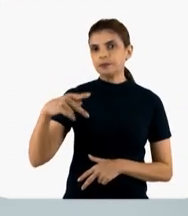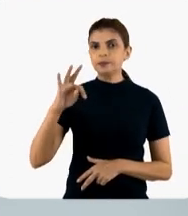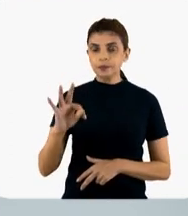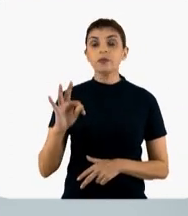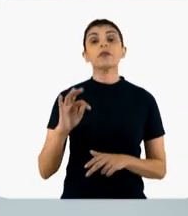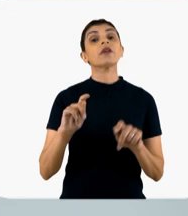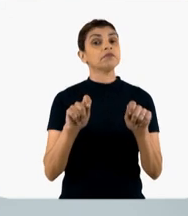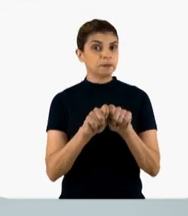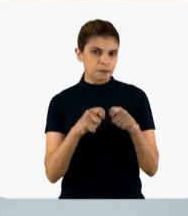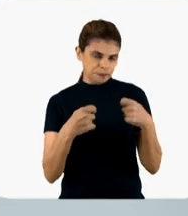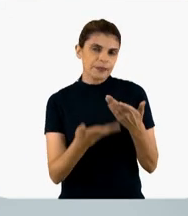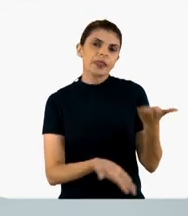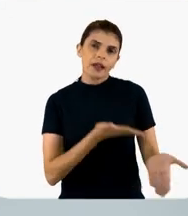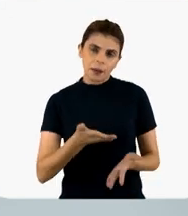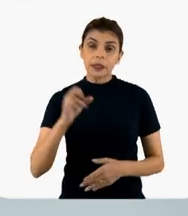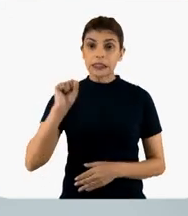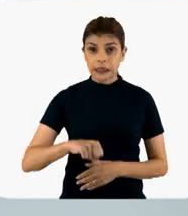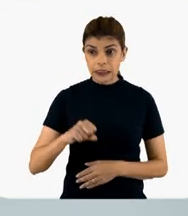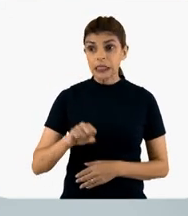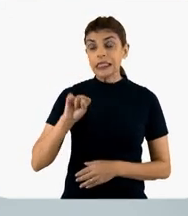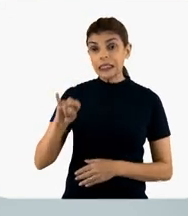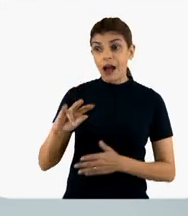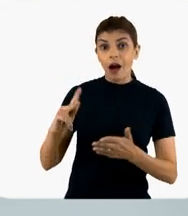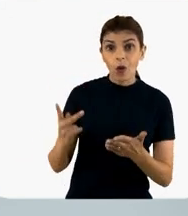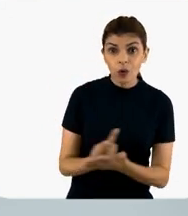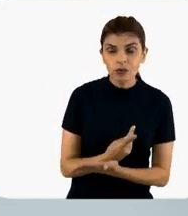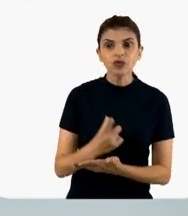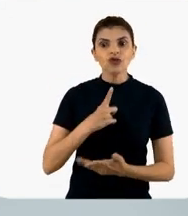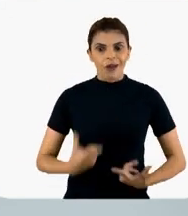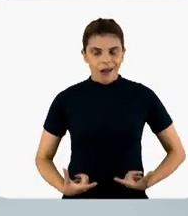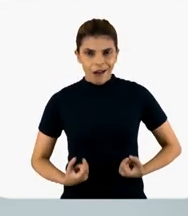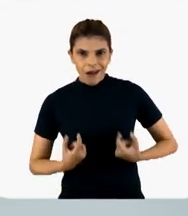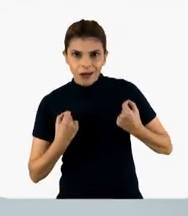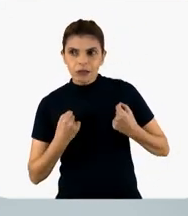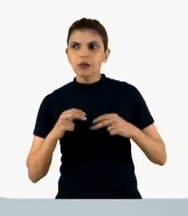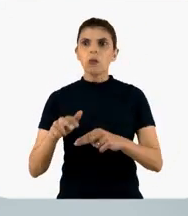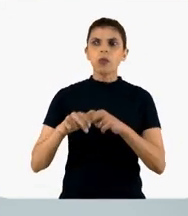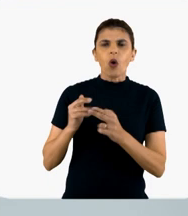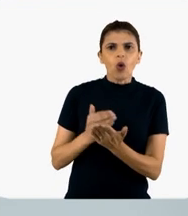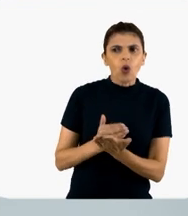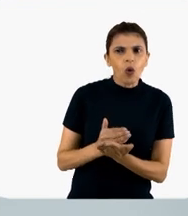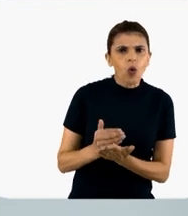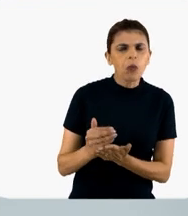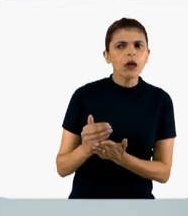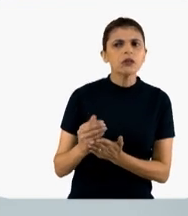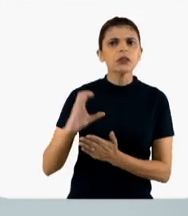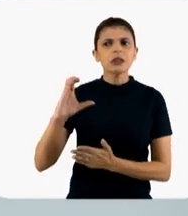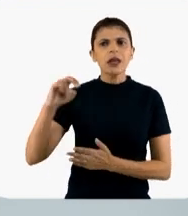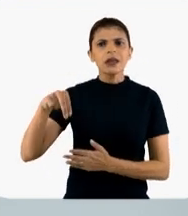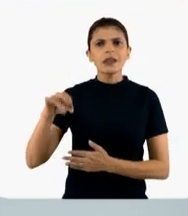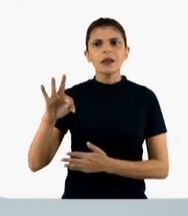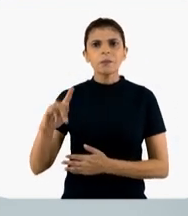E aí, de todo jeito, isso vai precisar ser tratado. Se esse TEP ocorreu porque o paciente tinha câncer, ou se ele ocorreu porque começou com uma